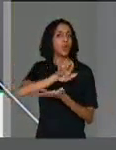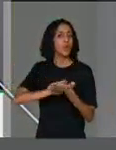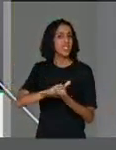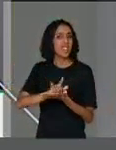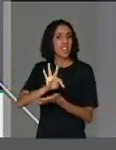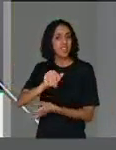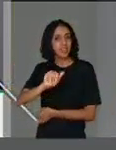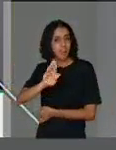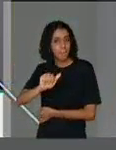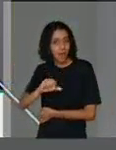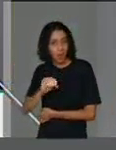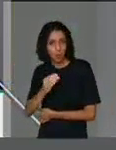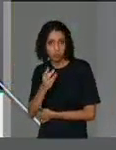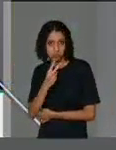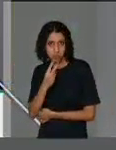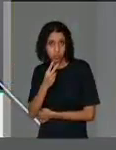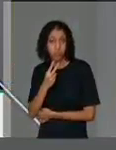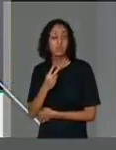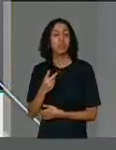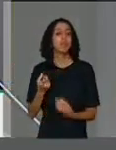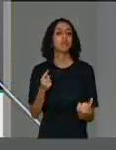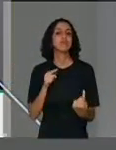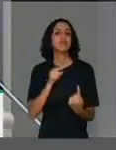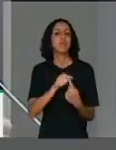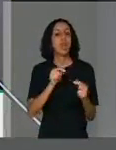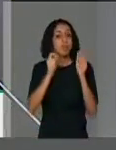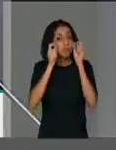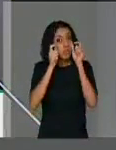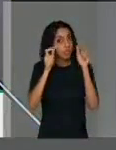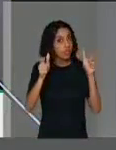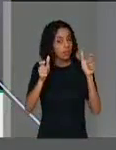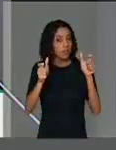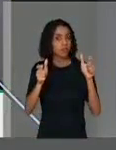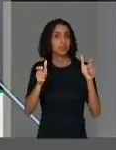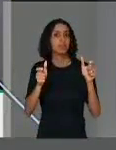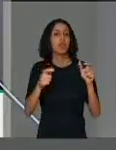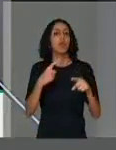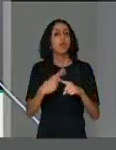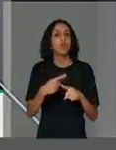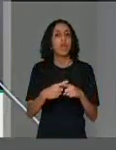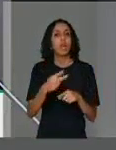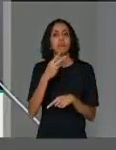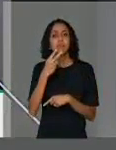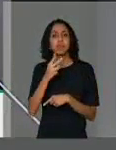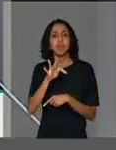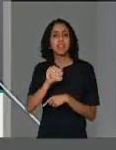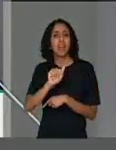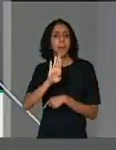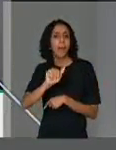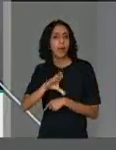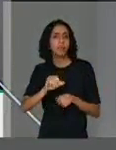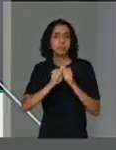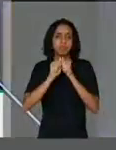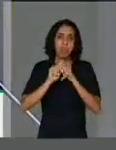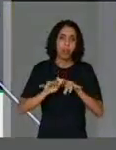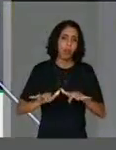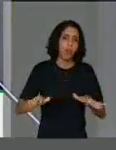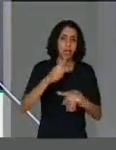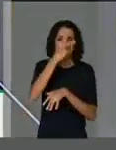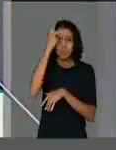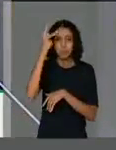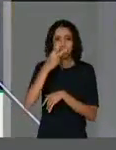como objetivo chamar a atenção para a epidemia do tabaco e para as